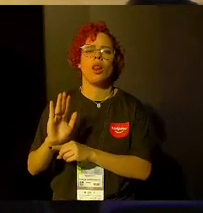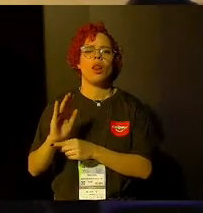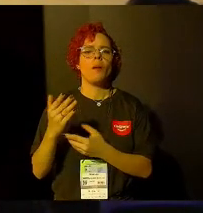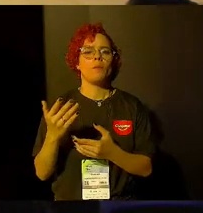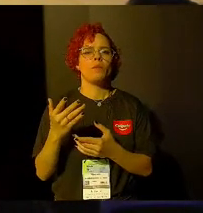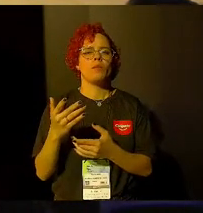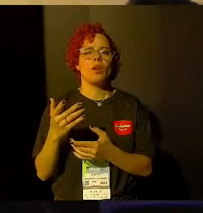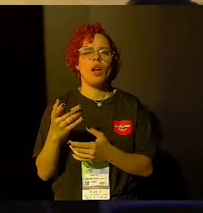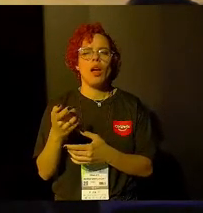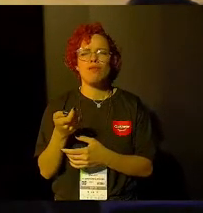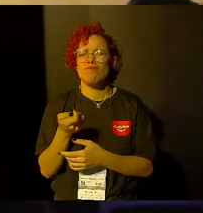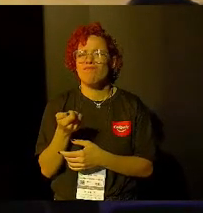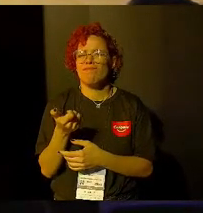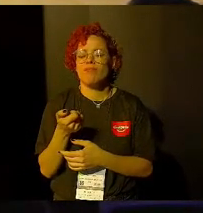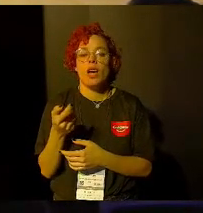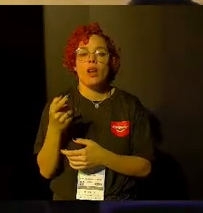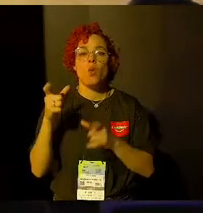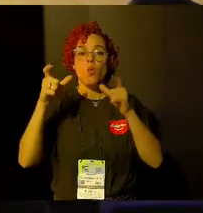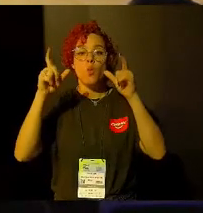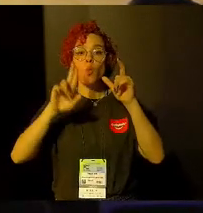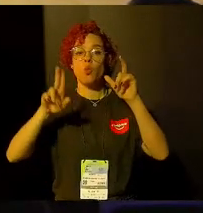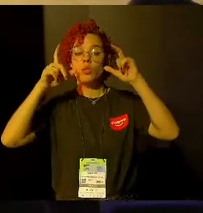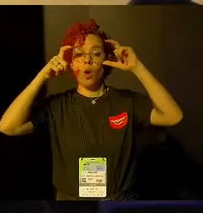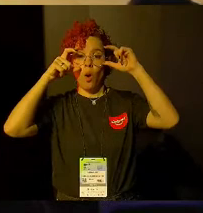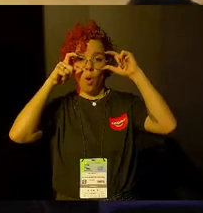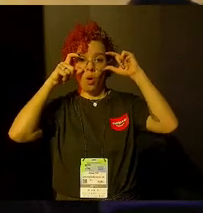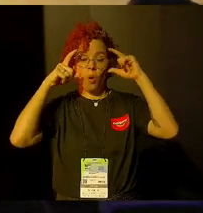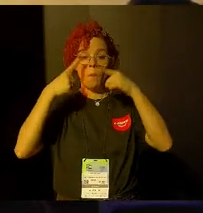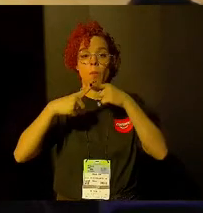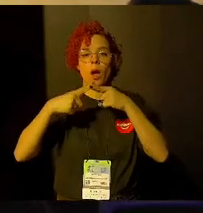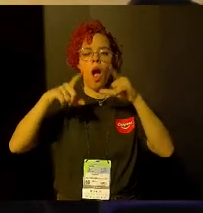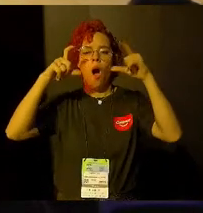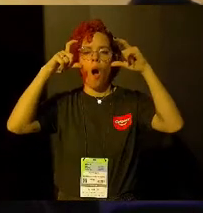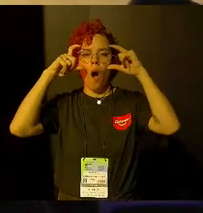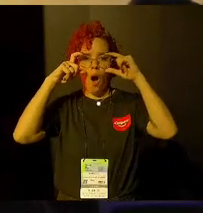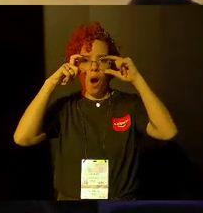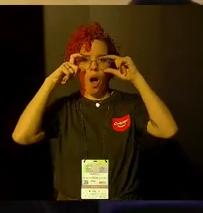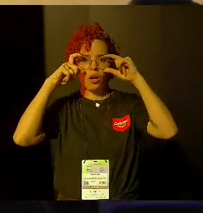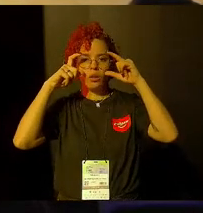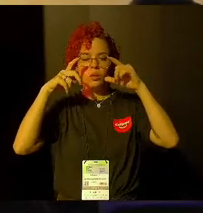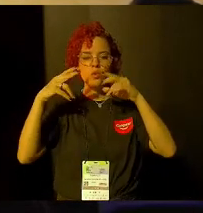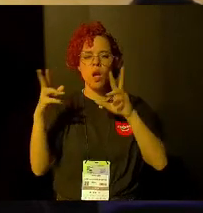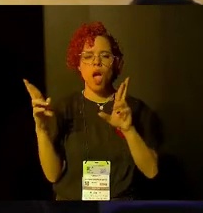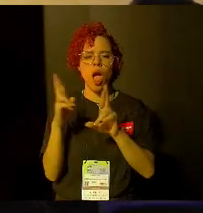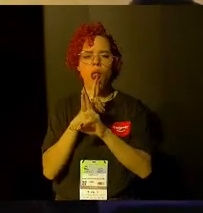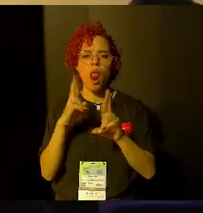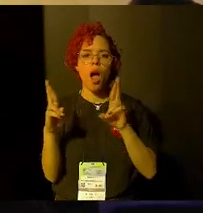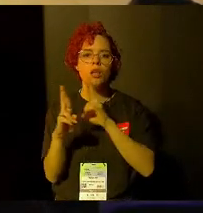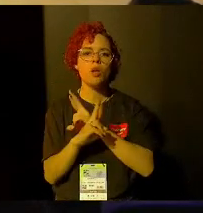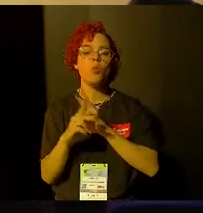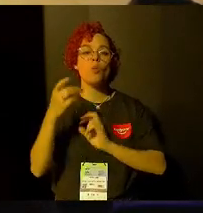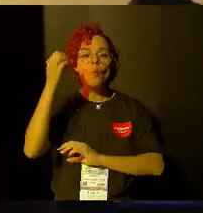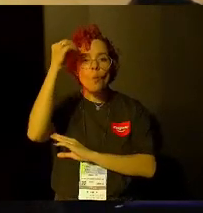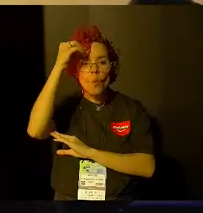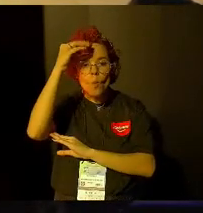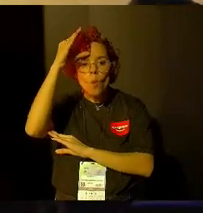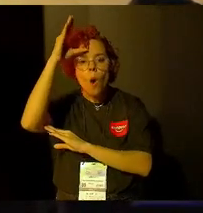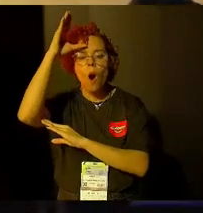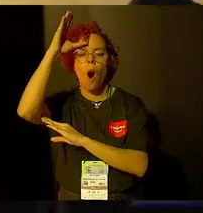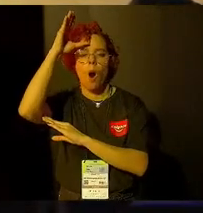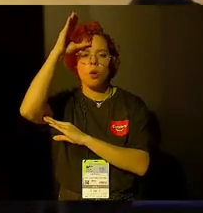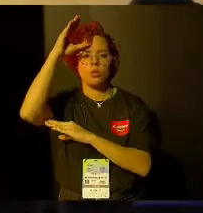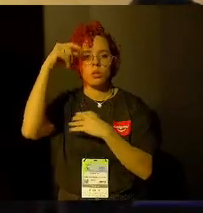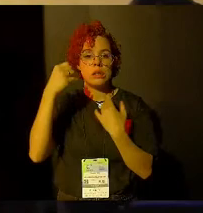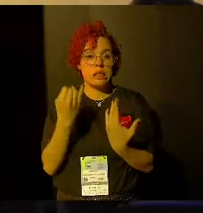eles usam óculos porque óculos é um objeto que confere conhecimento e se a Stephanie disse que essa noite